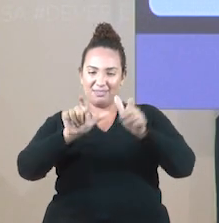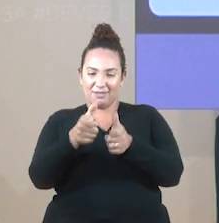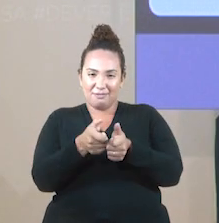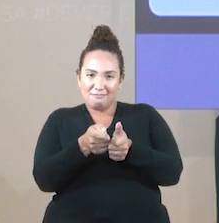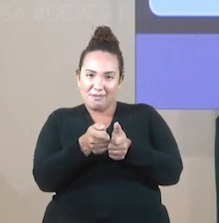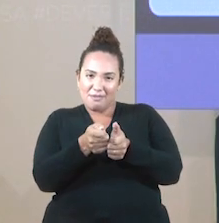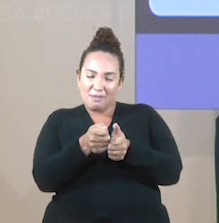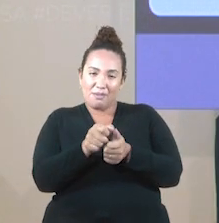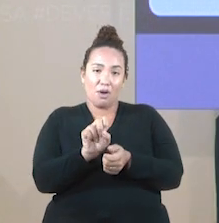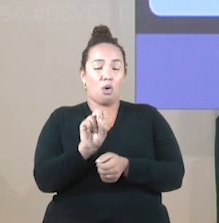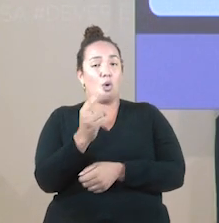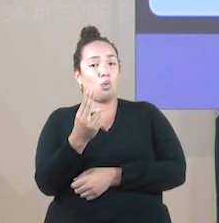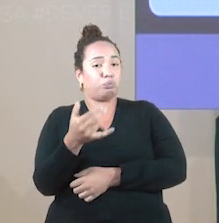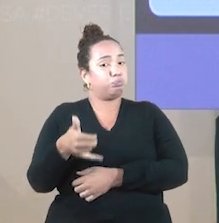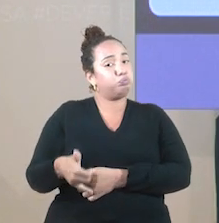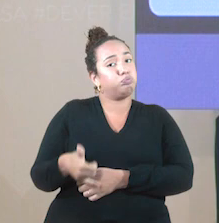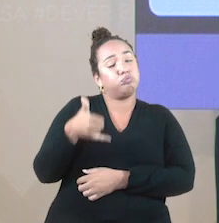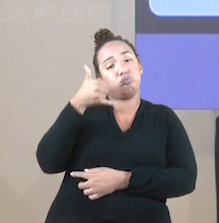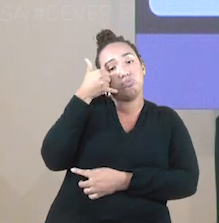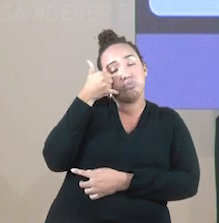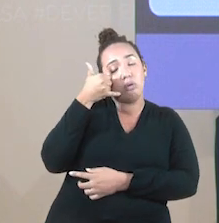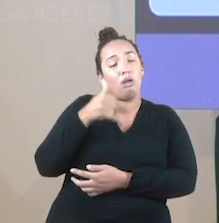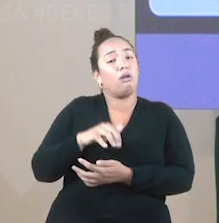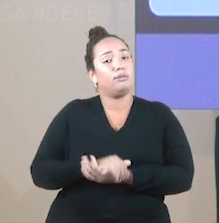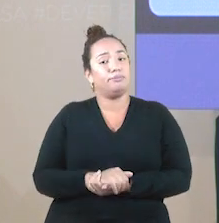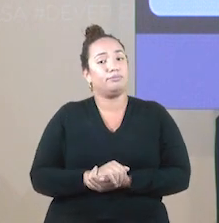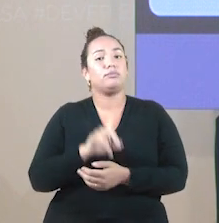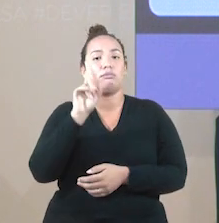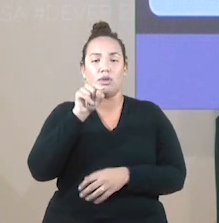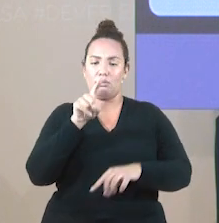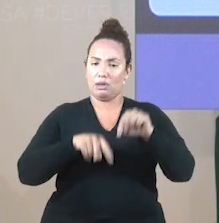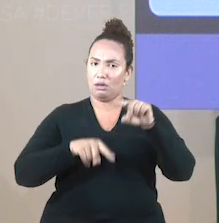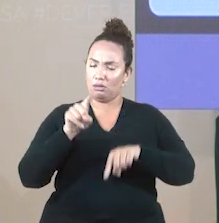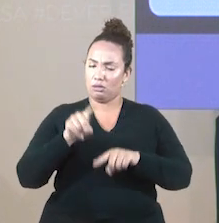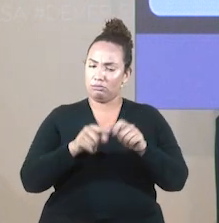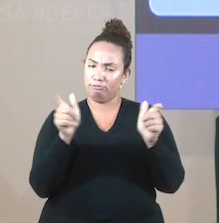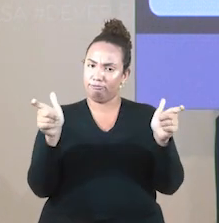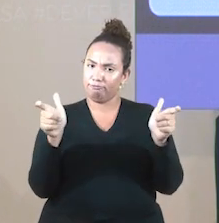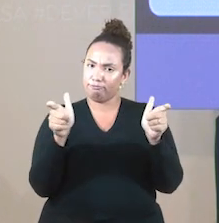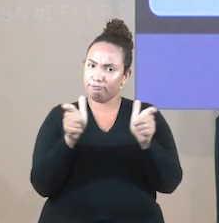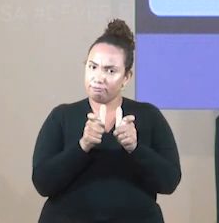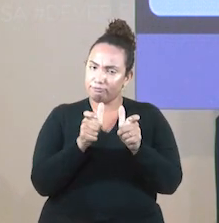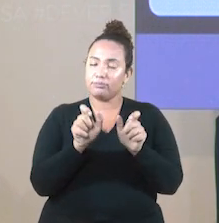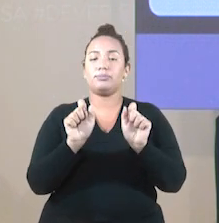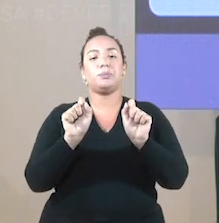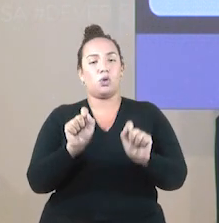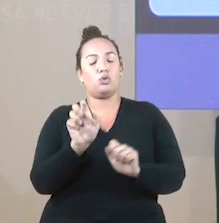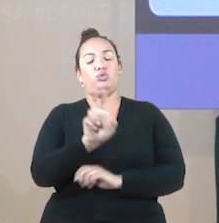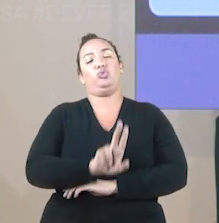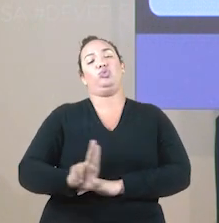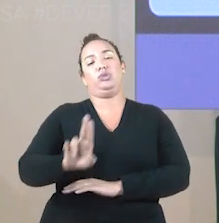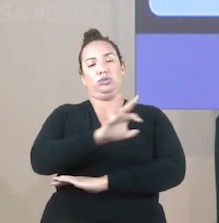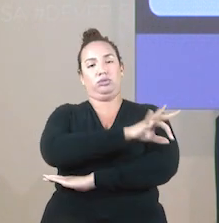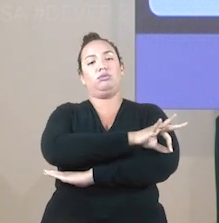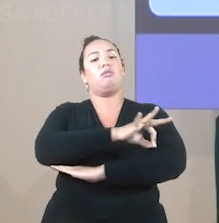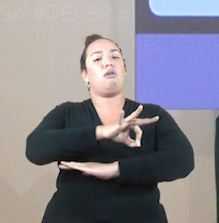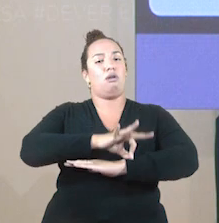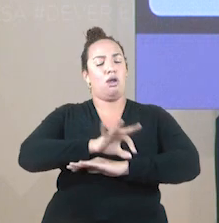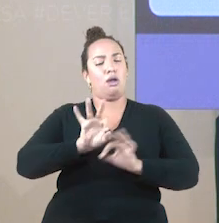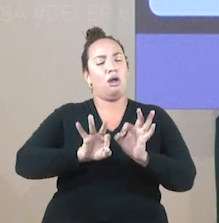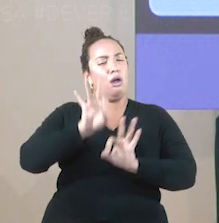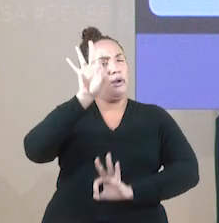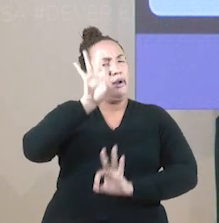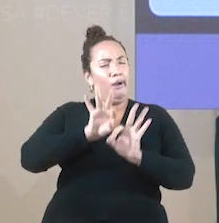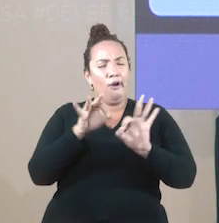o celular. Todos esses são objetos pequenos. Então, conseguimos usar a régua para medi-los com